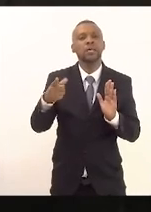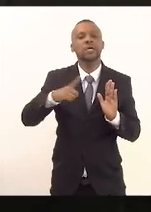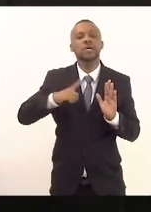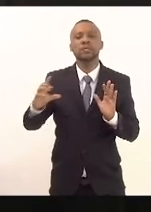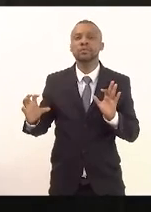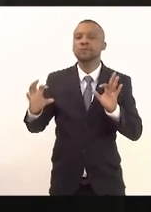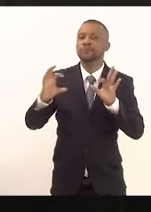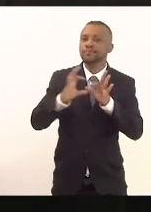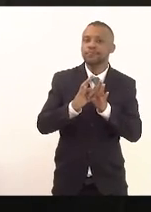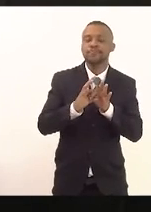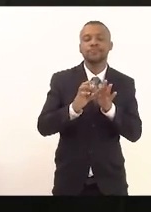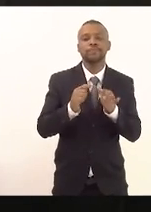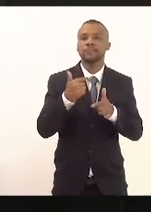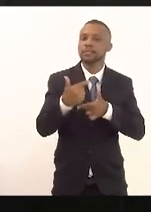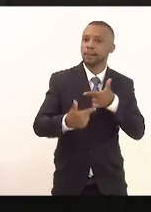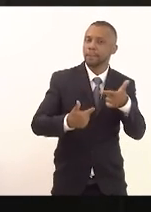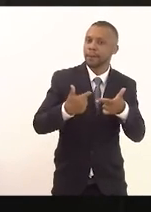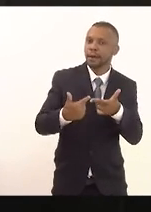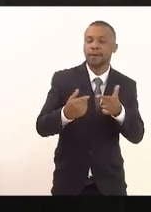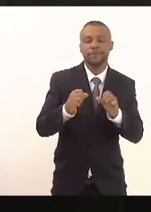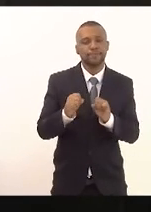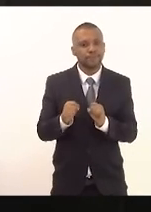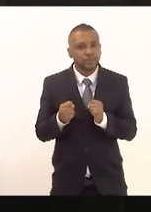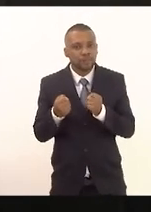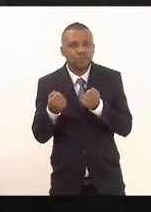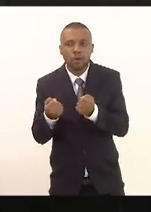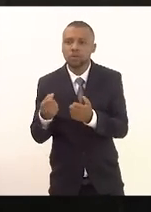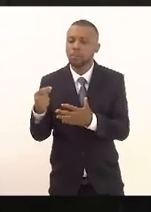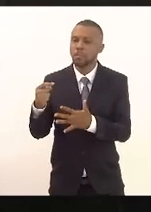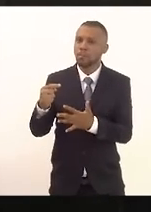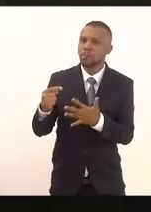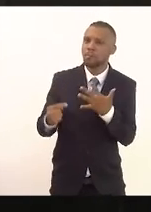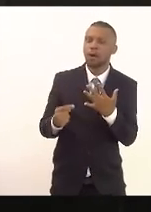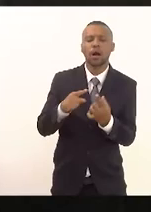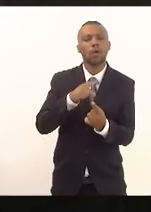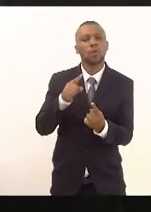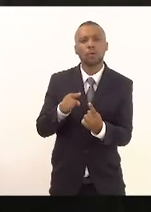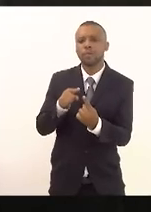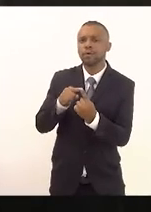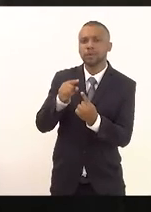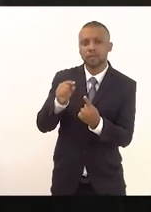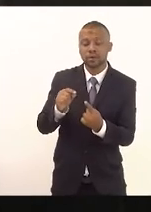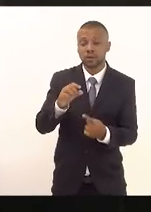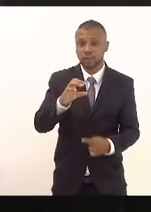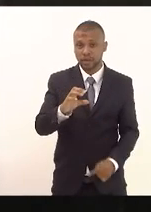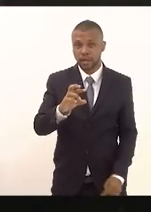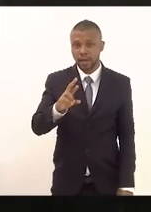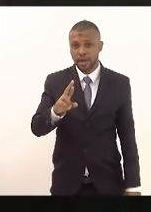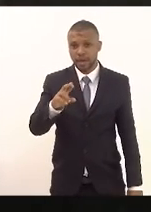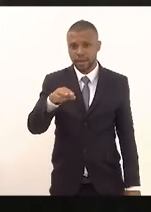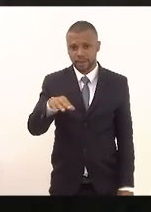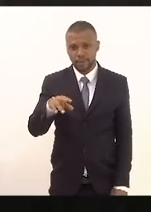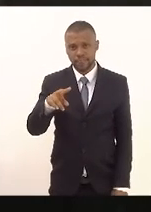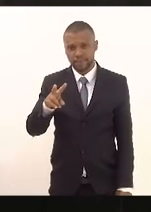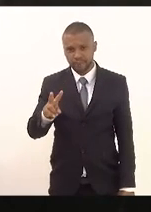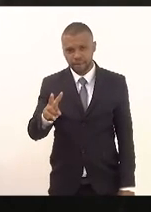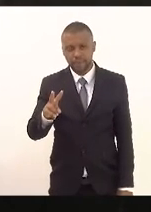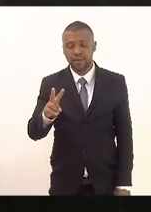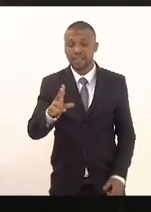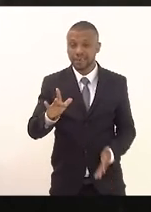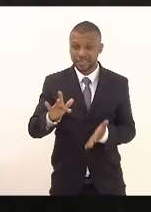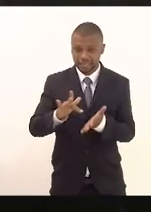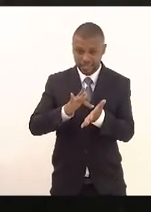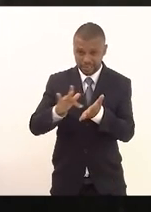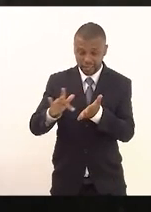serviços esforços para que o CRLV digital